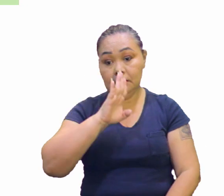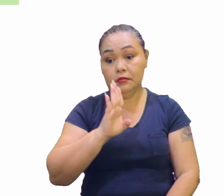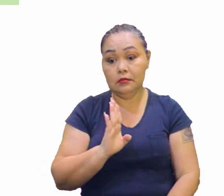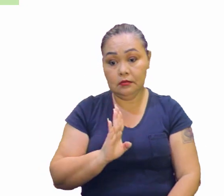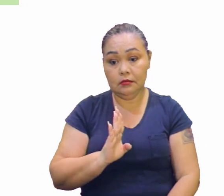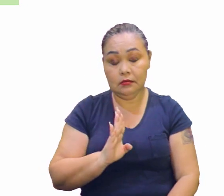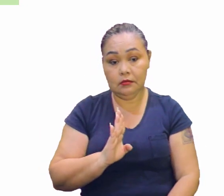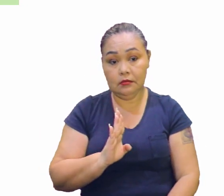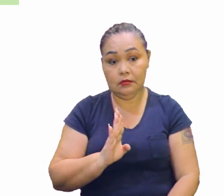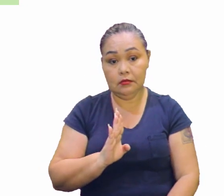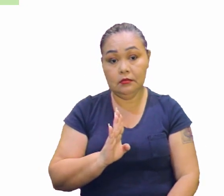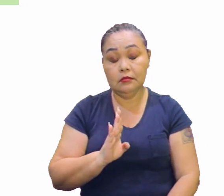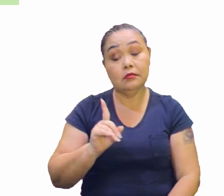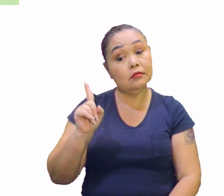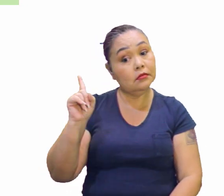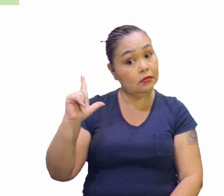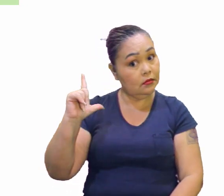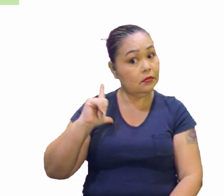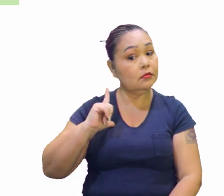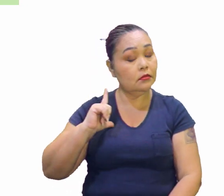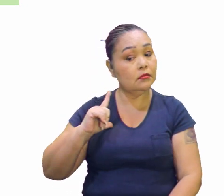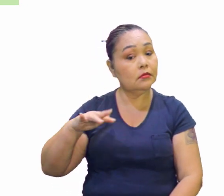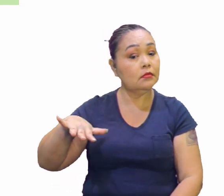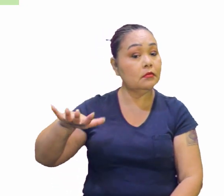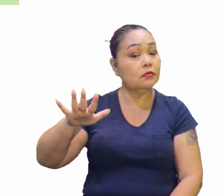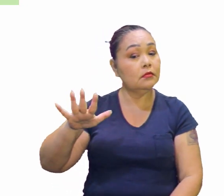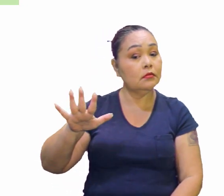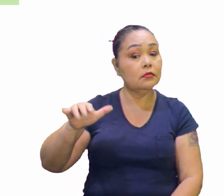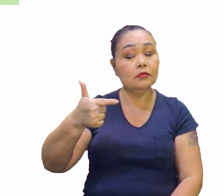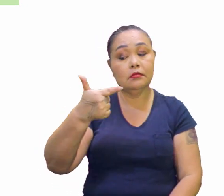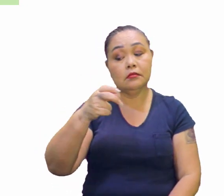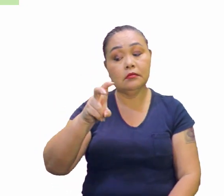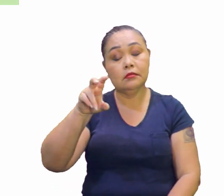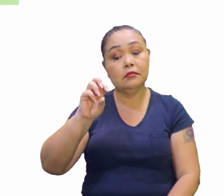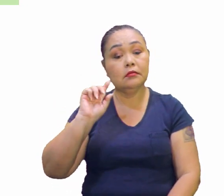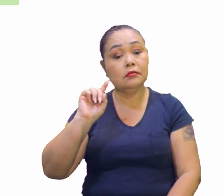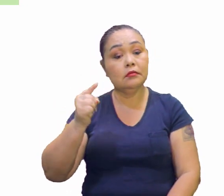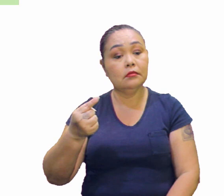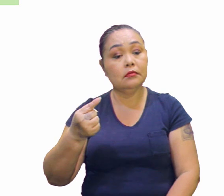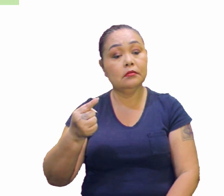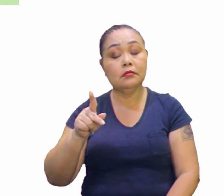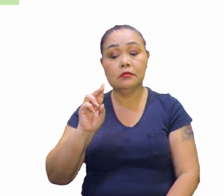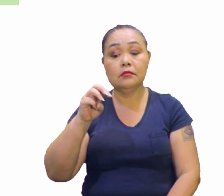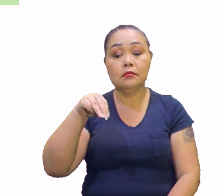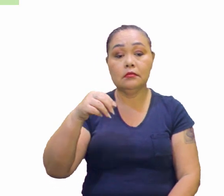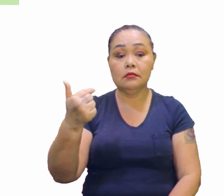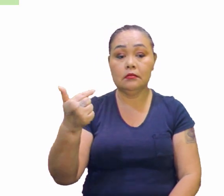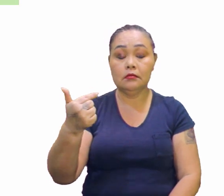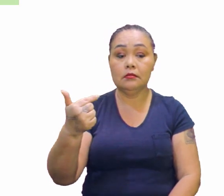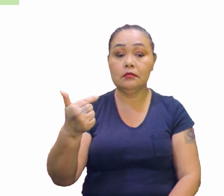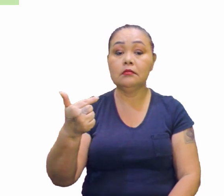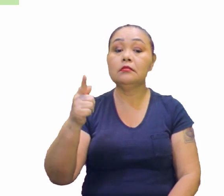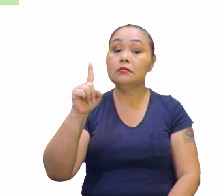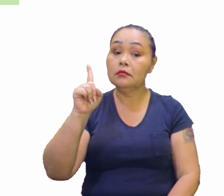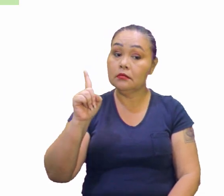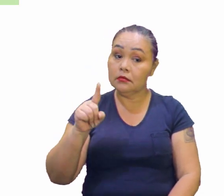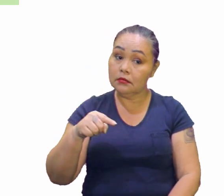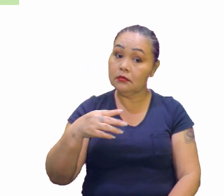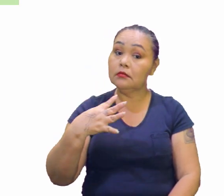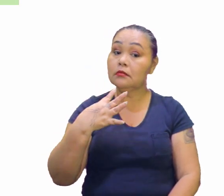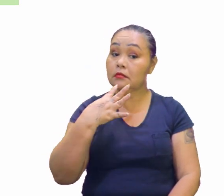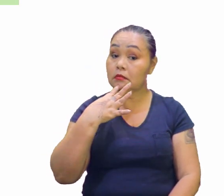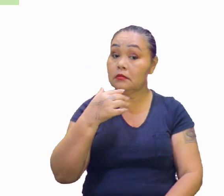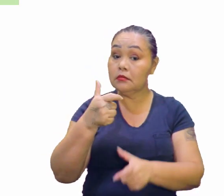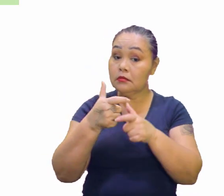território brasileiro e tem uma área de cerca de 250 mil quilômetros quadrados.